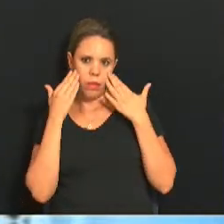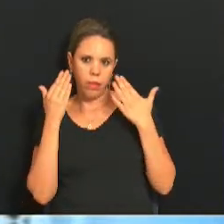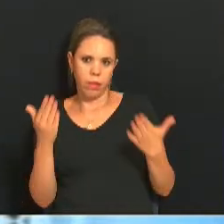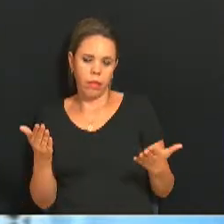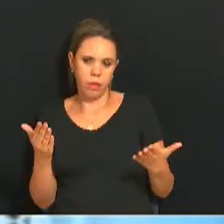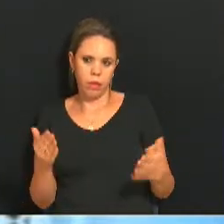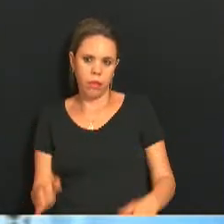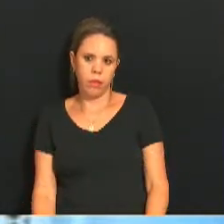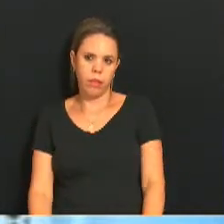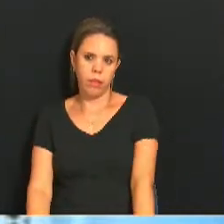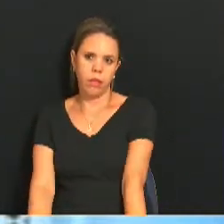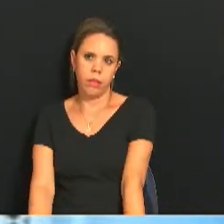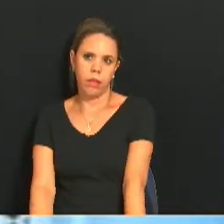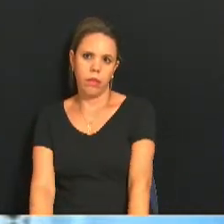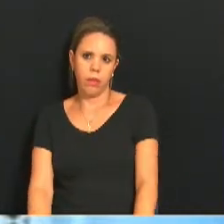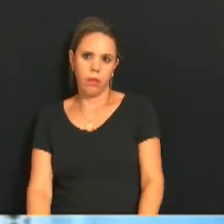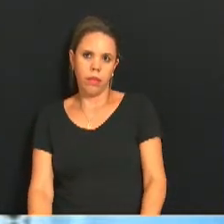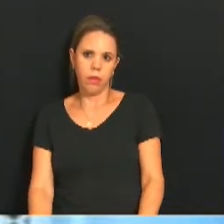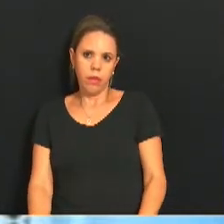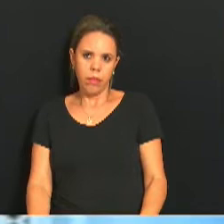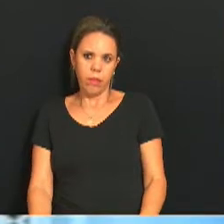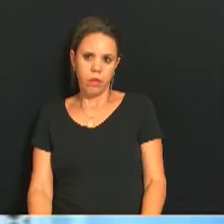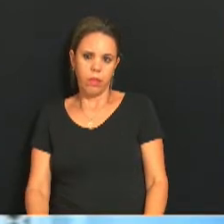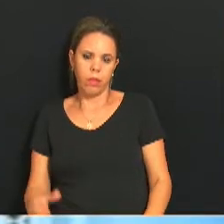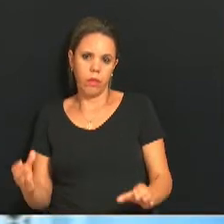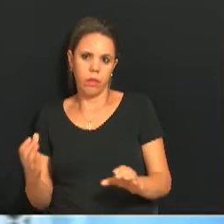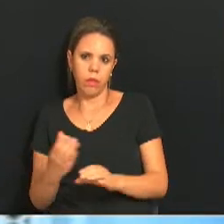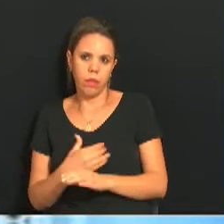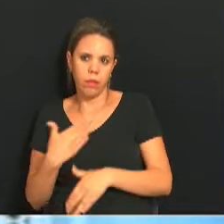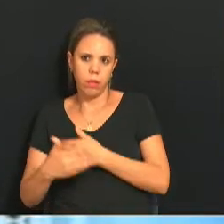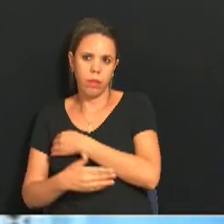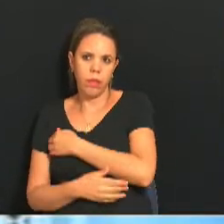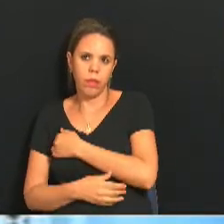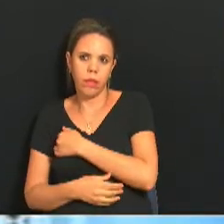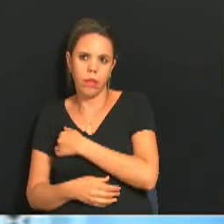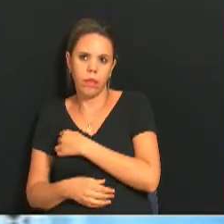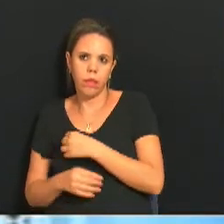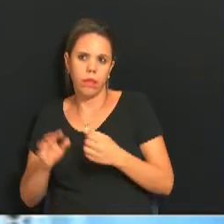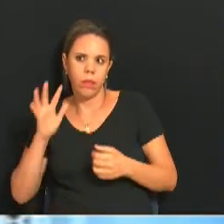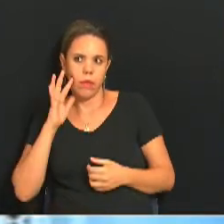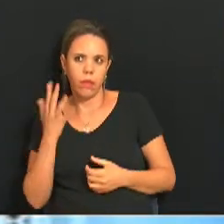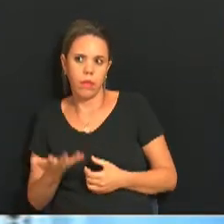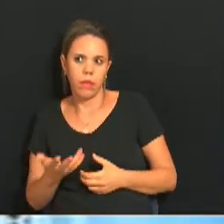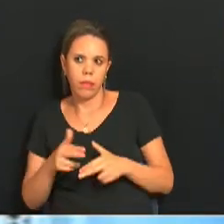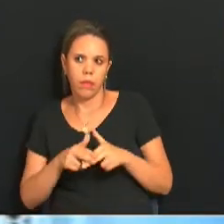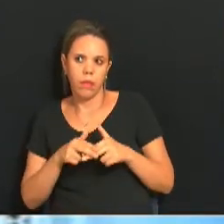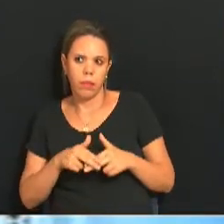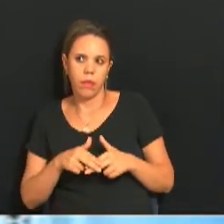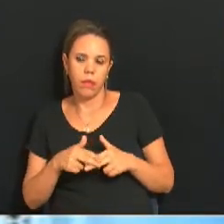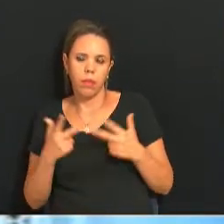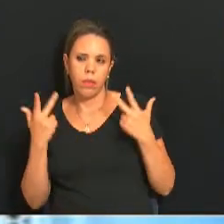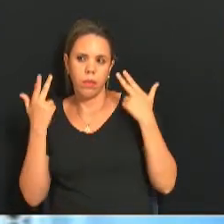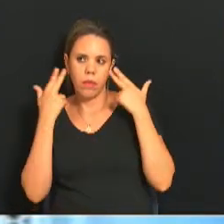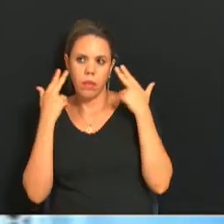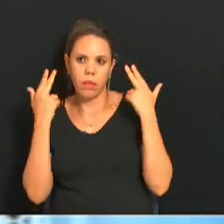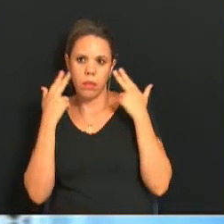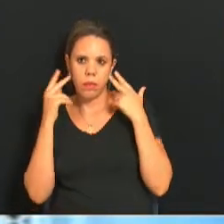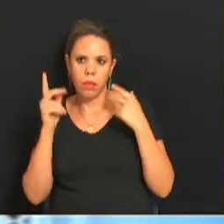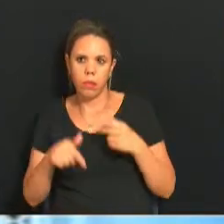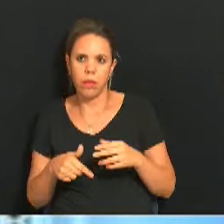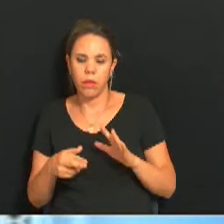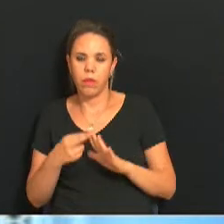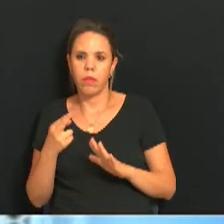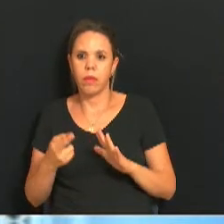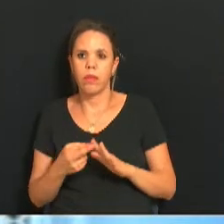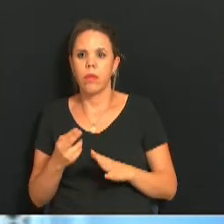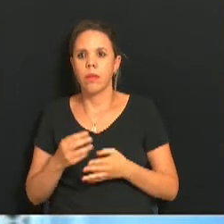publicidade completa o seu processo da produção de efeito o meio da espécie normativa e é a resolução